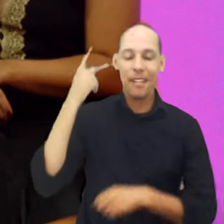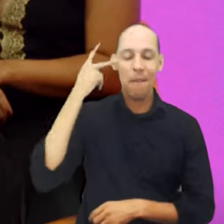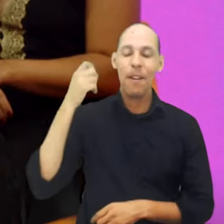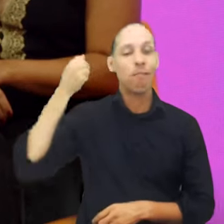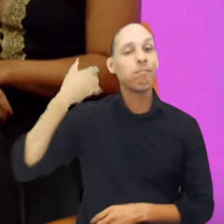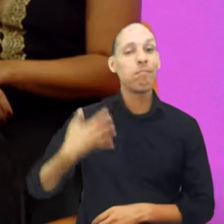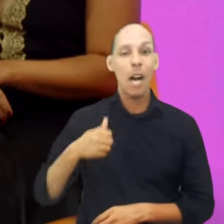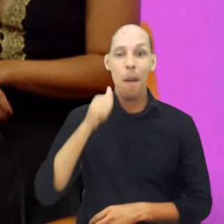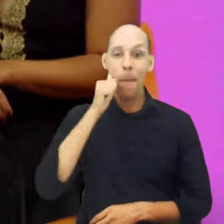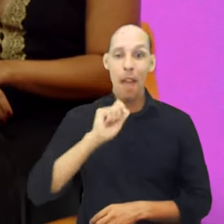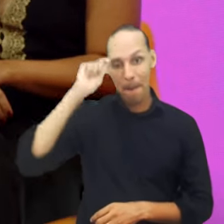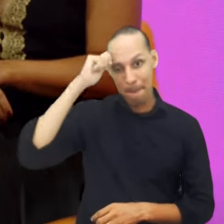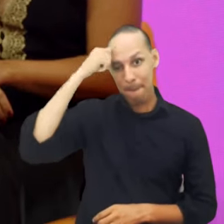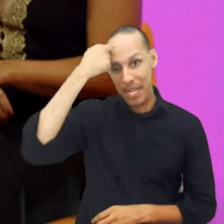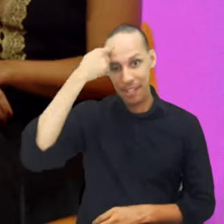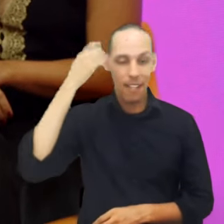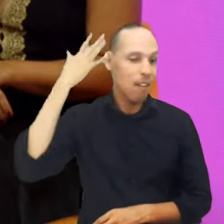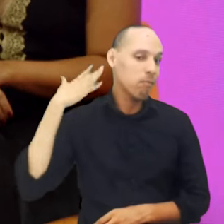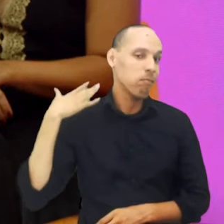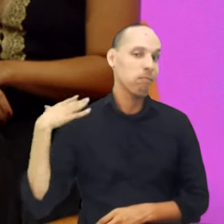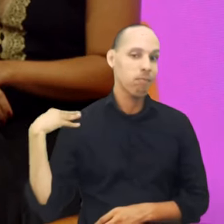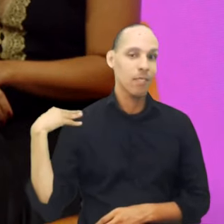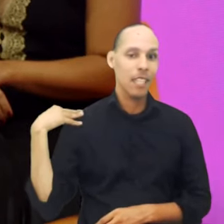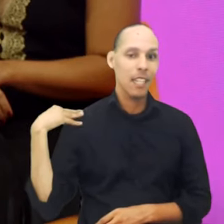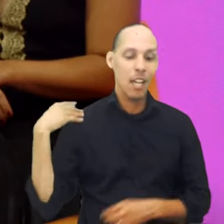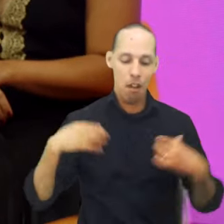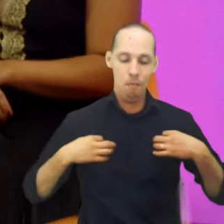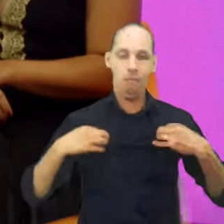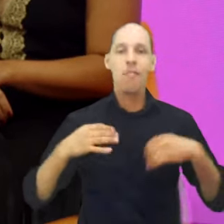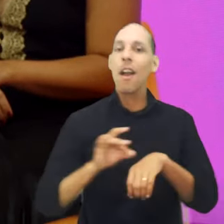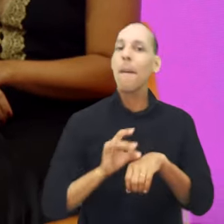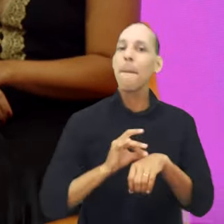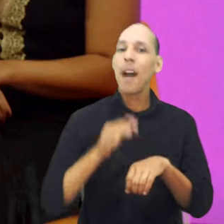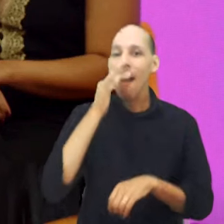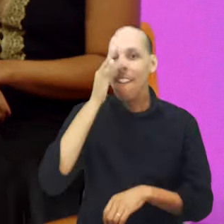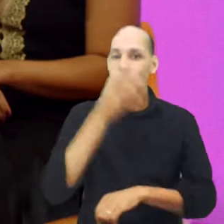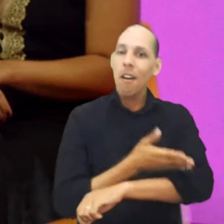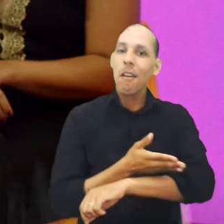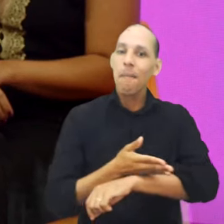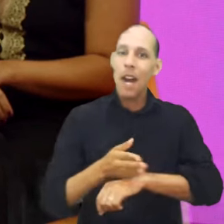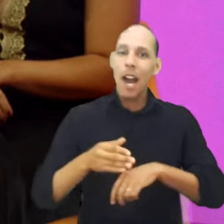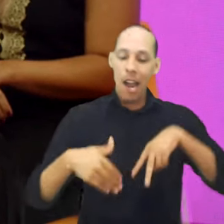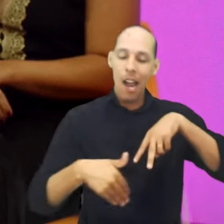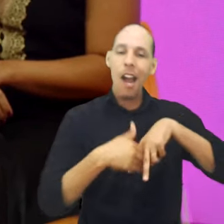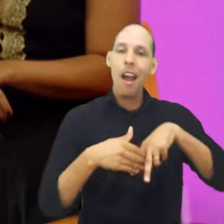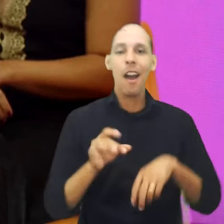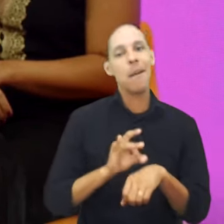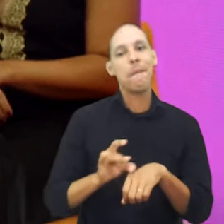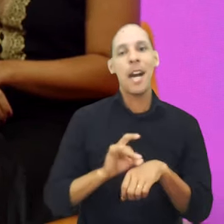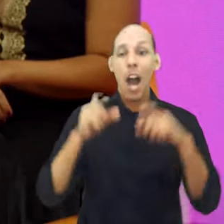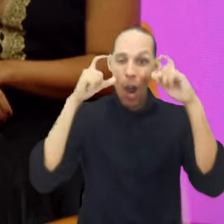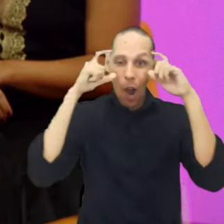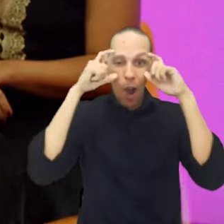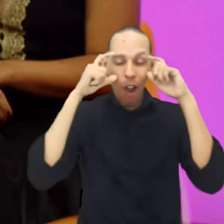minha autodescrição. Eu sou uma mulher preta, de cabelos longos, estou usando uma blusa preta de flores brancas e uma calça preta,